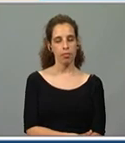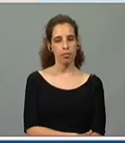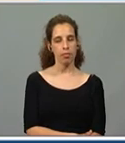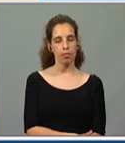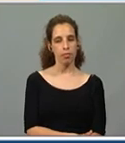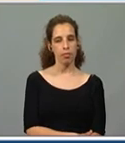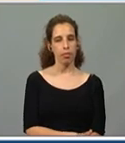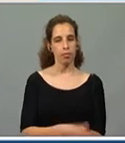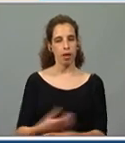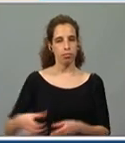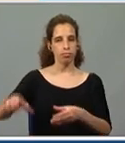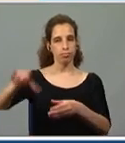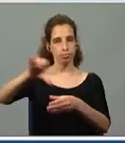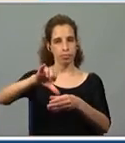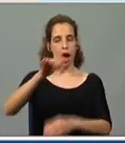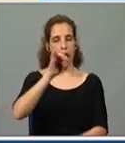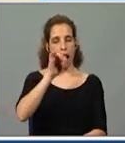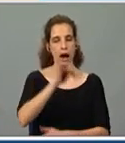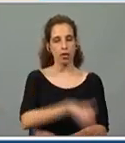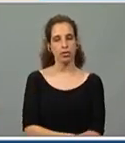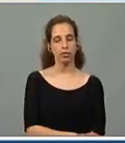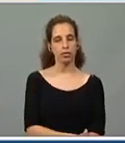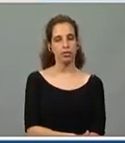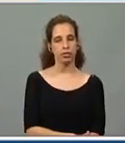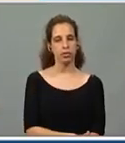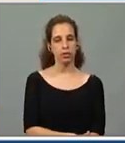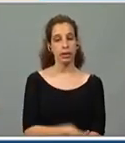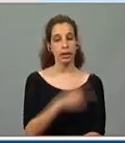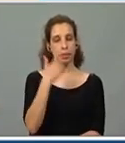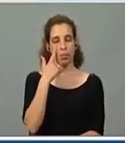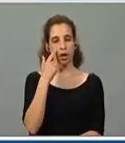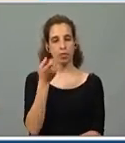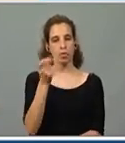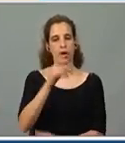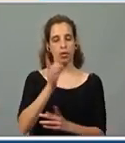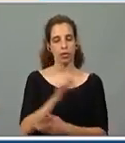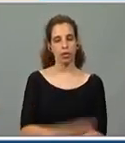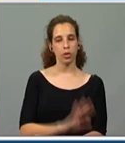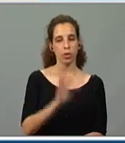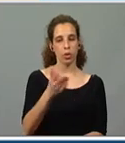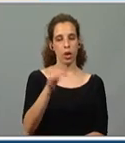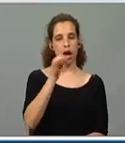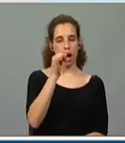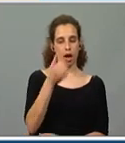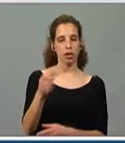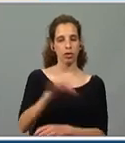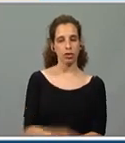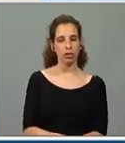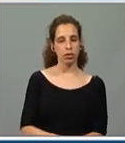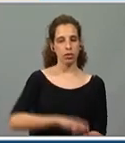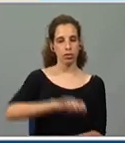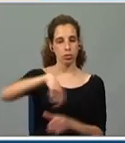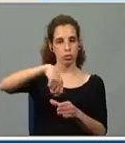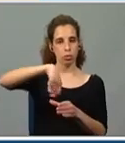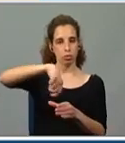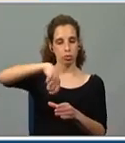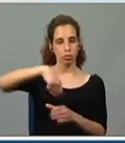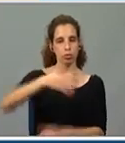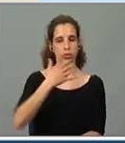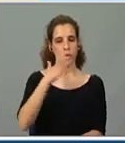E vamos adicionar água. Reparem no que vai acontecer, é que ao adicionarmos a água, o sal